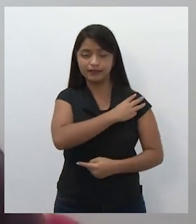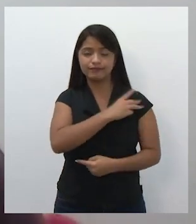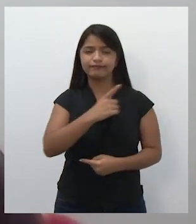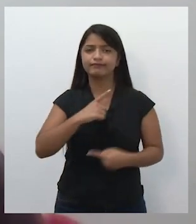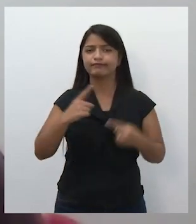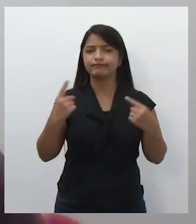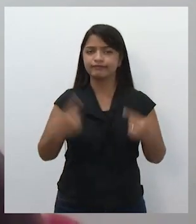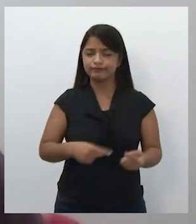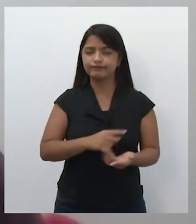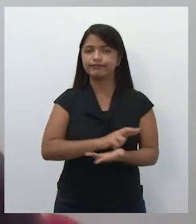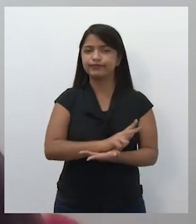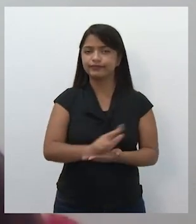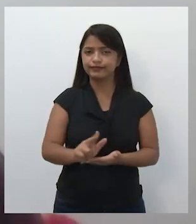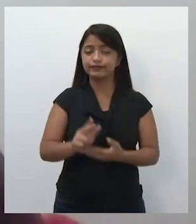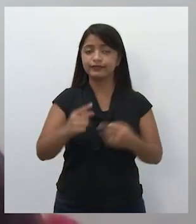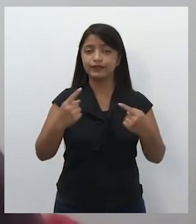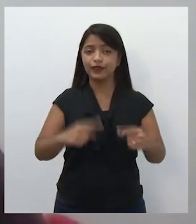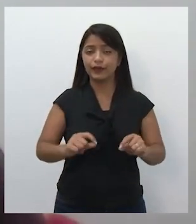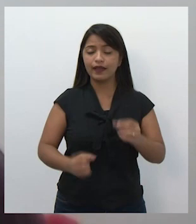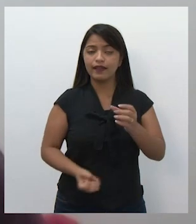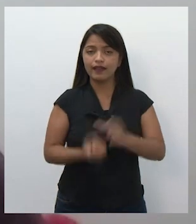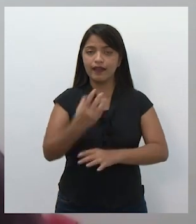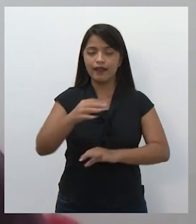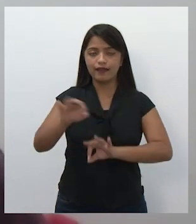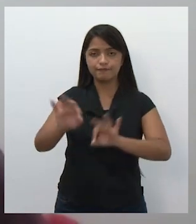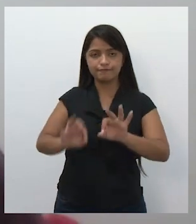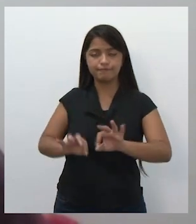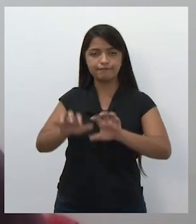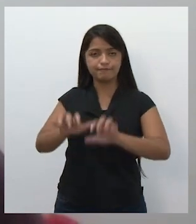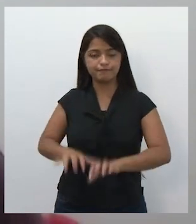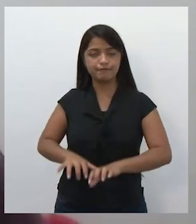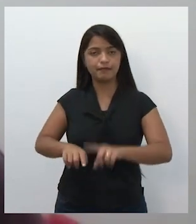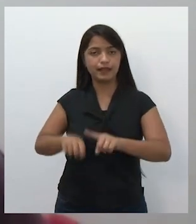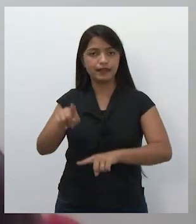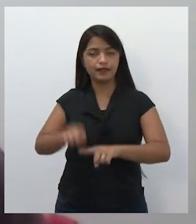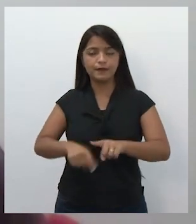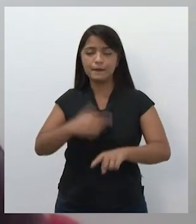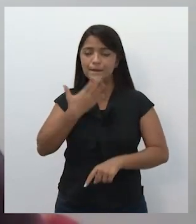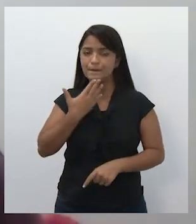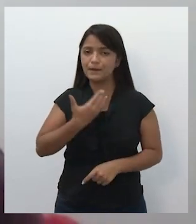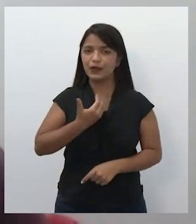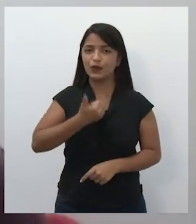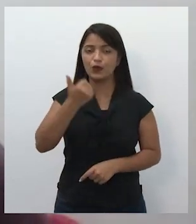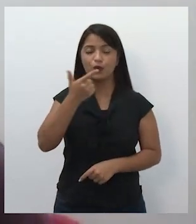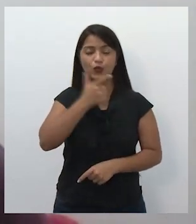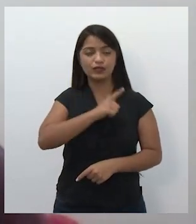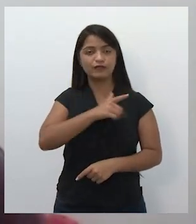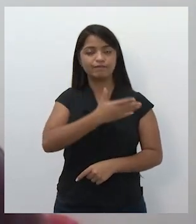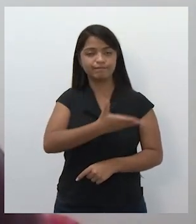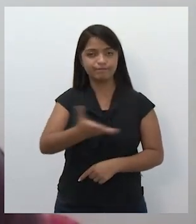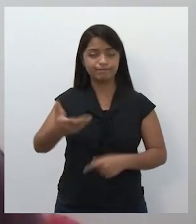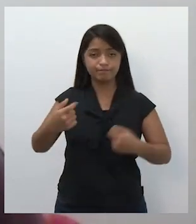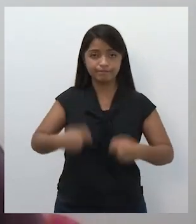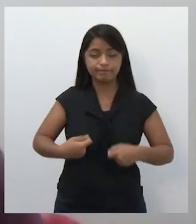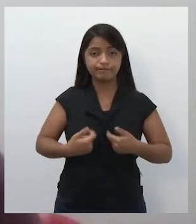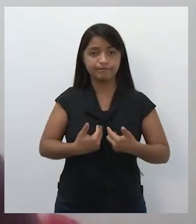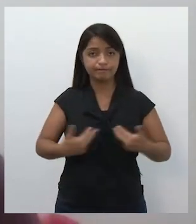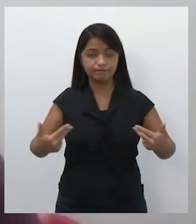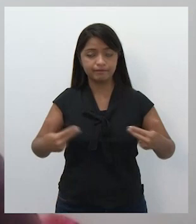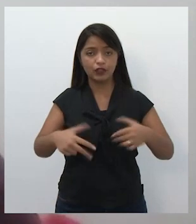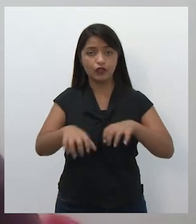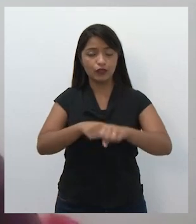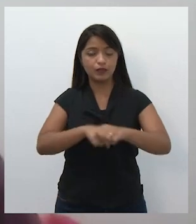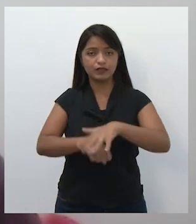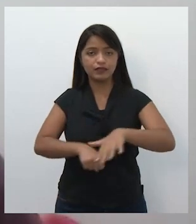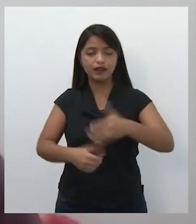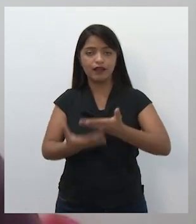nosso grande desafio é construir o material da melhor forma possível, que atenda da melhor maneira possível aquilo que a gente espera para a formação